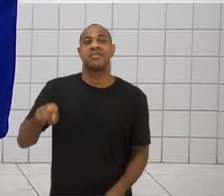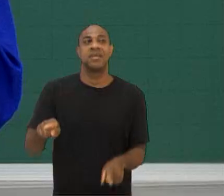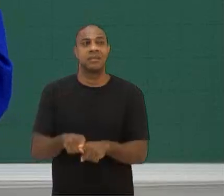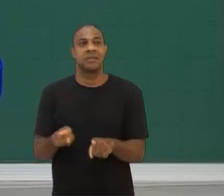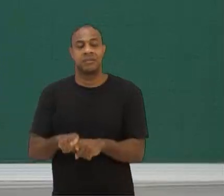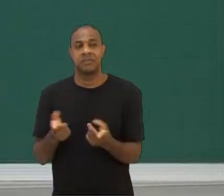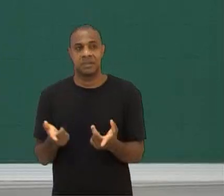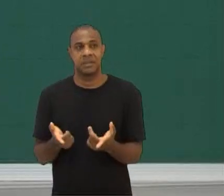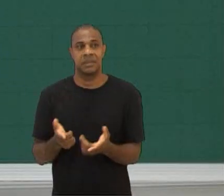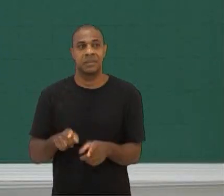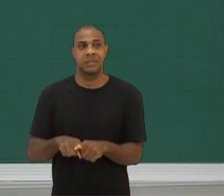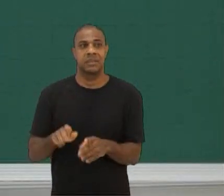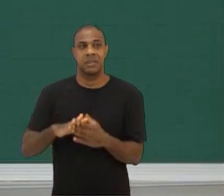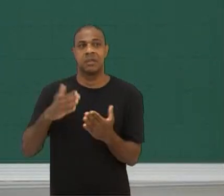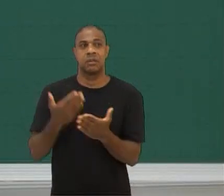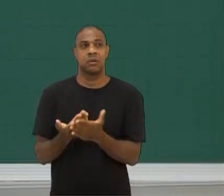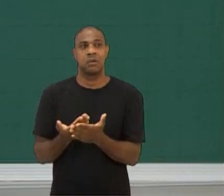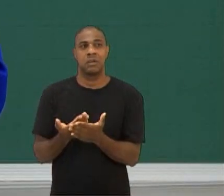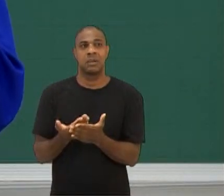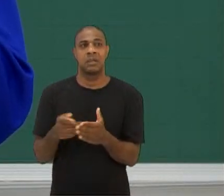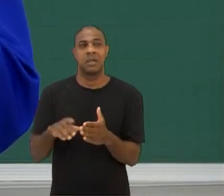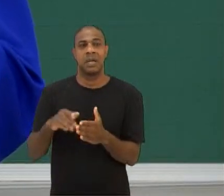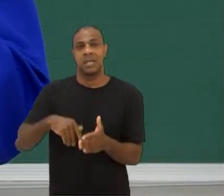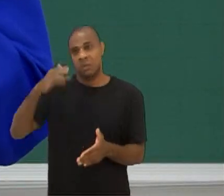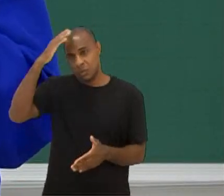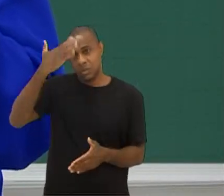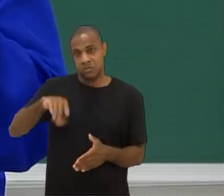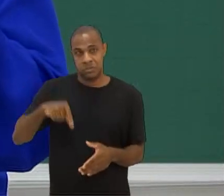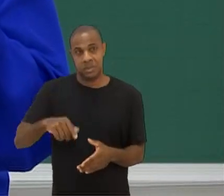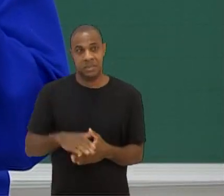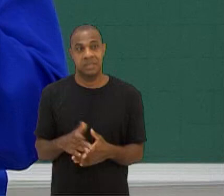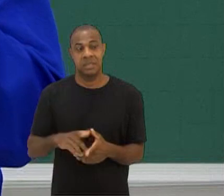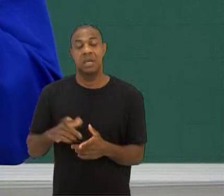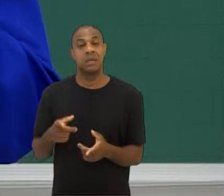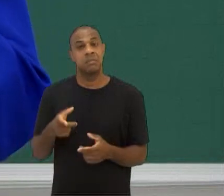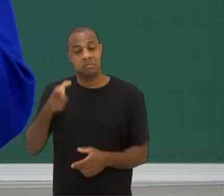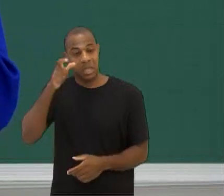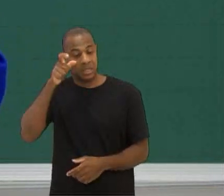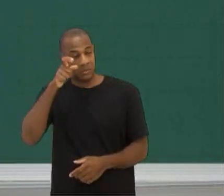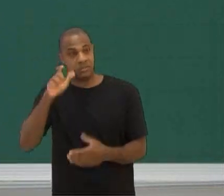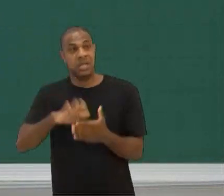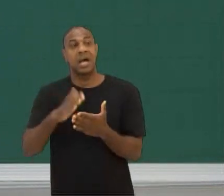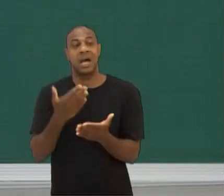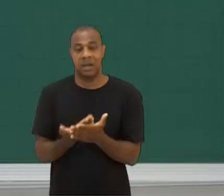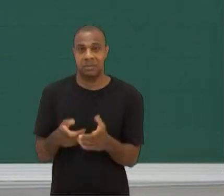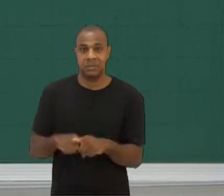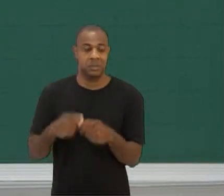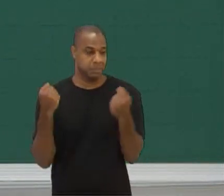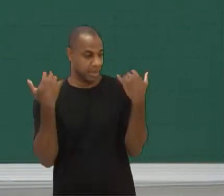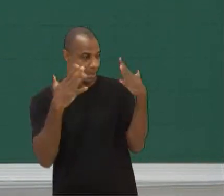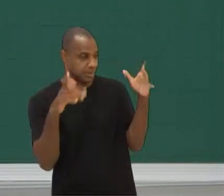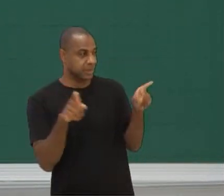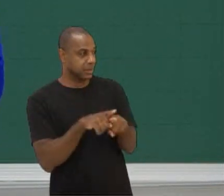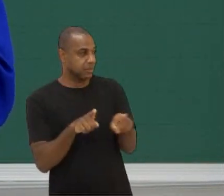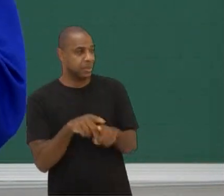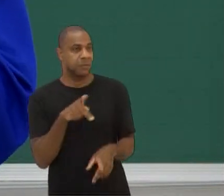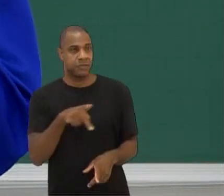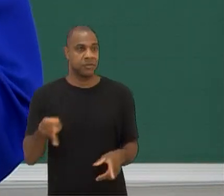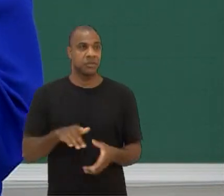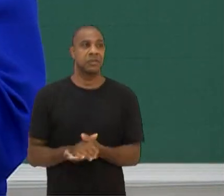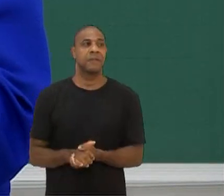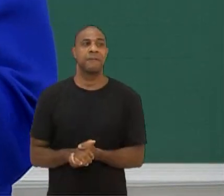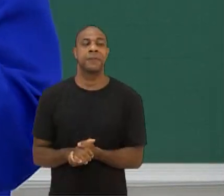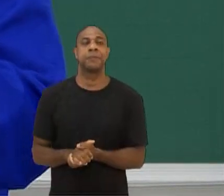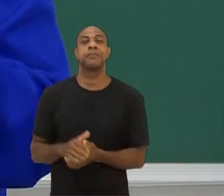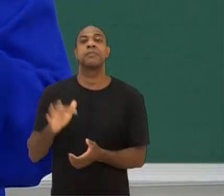Professor Lisímaco, eu acho que seja aqui em Curitiba, ela está muito ligada na aula Paraná e deu parabéns para nós, professor. Obrigada.